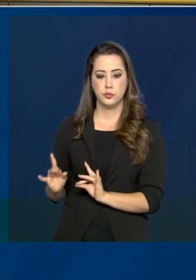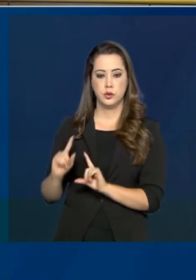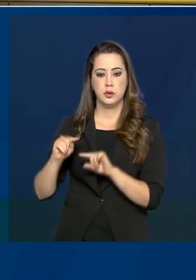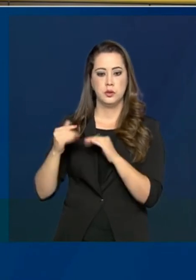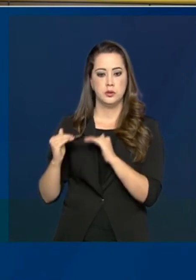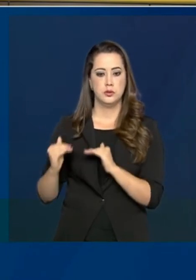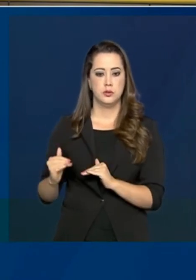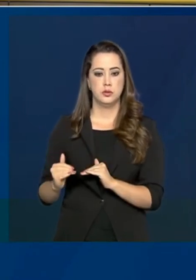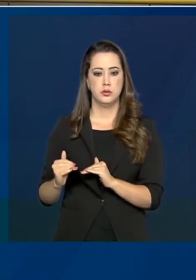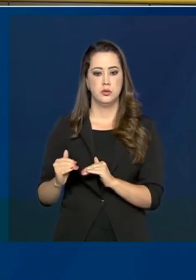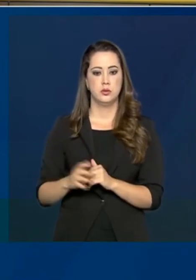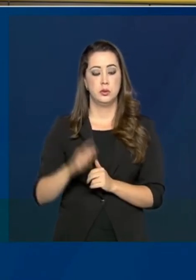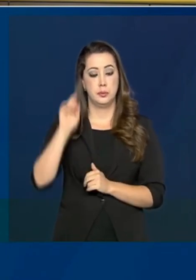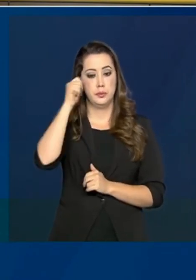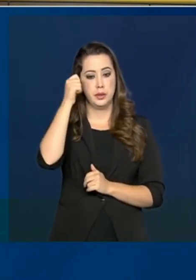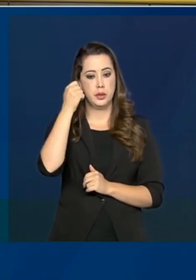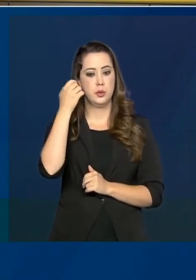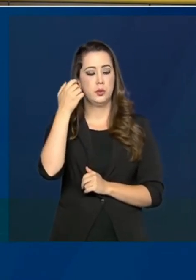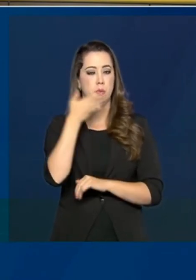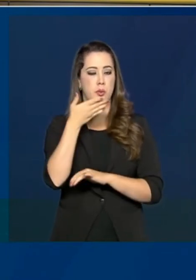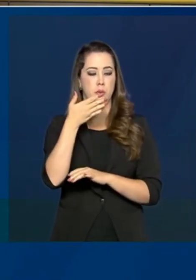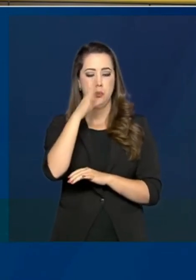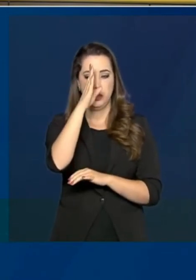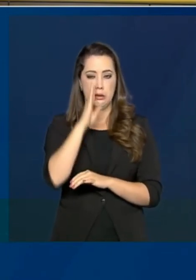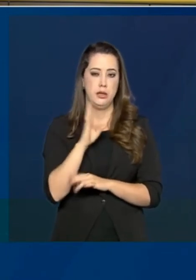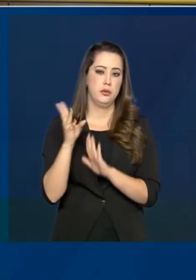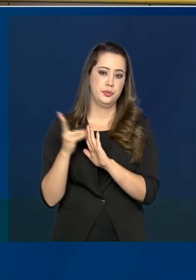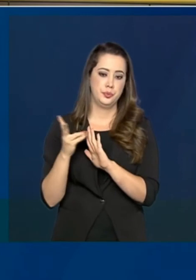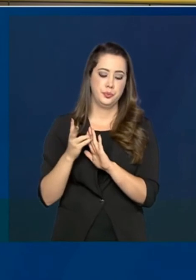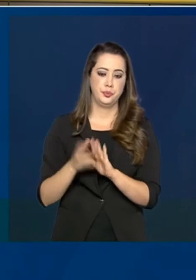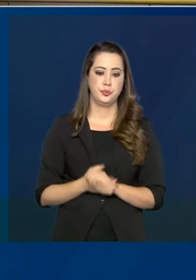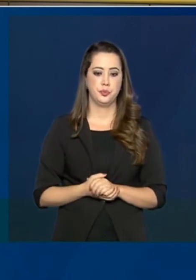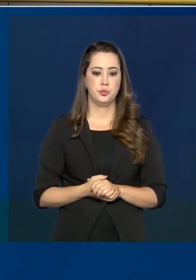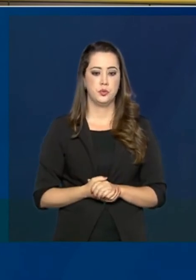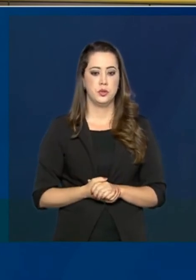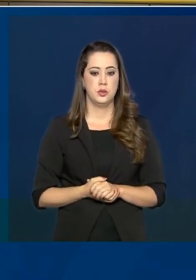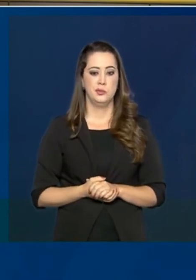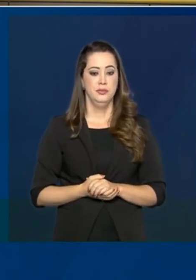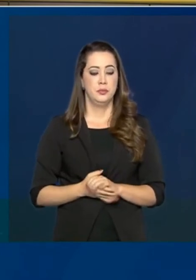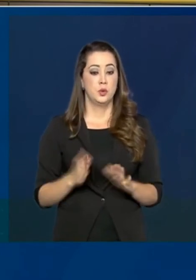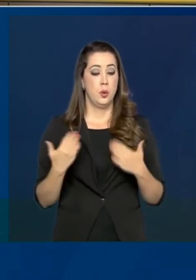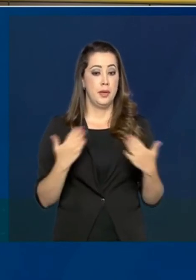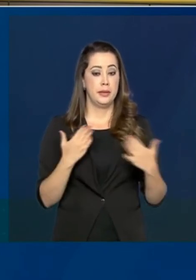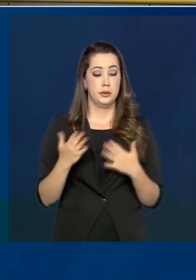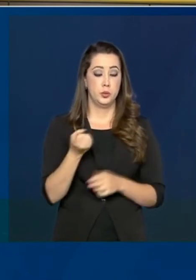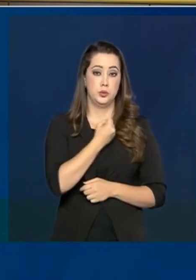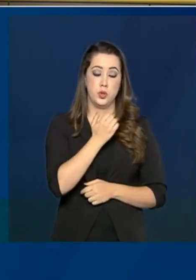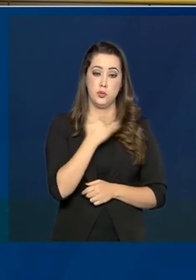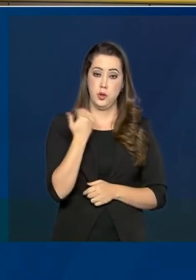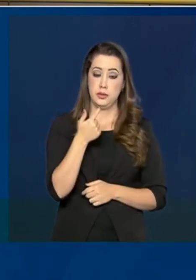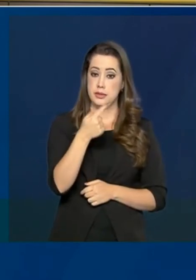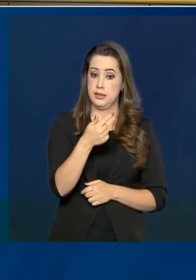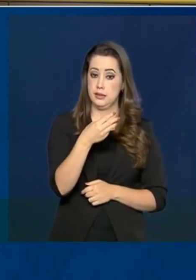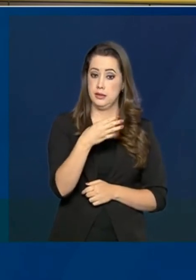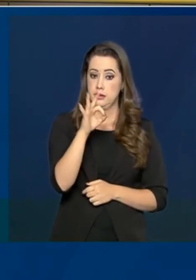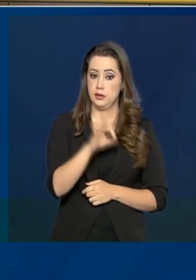dos pretos, amarelo e dos indígenas. Próximo. Em relação aos óbitos, 73% dos